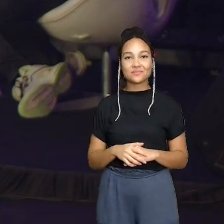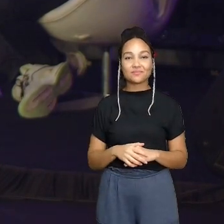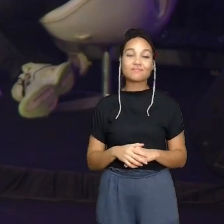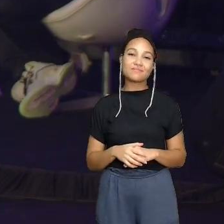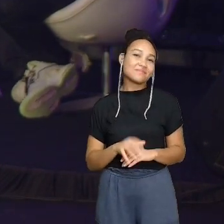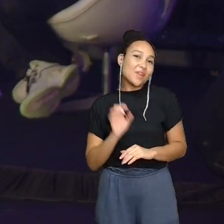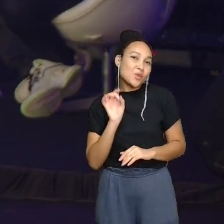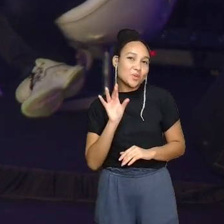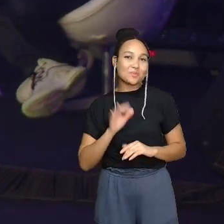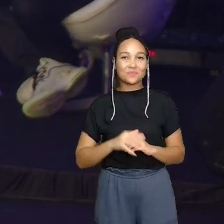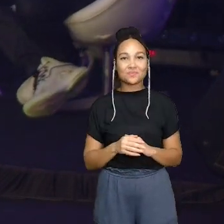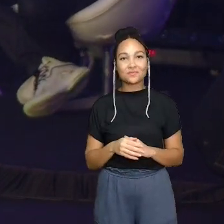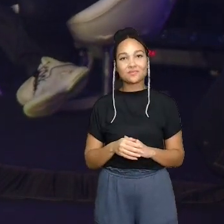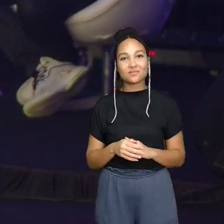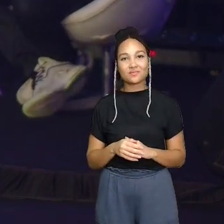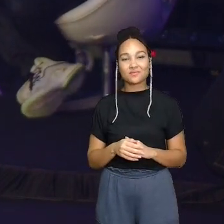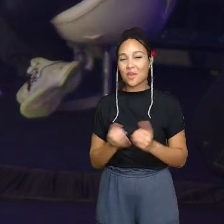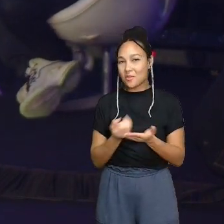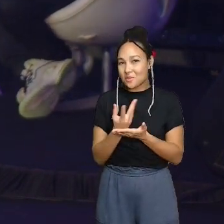Não vou dar muito spoiler, não.